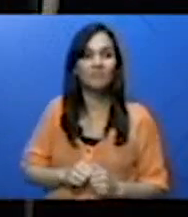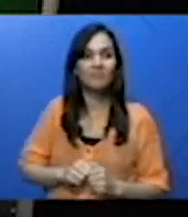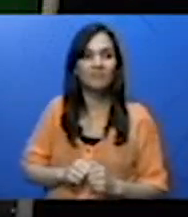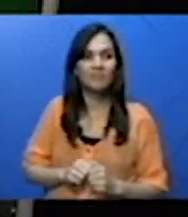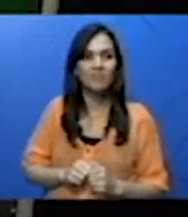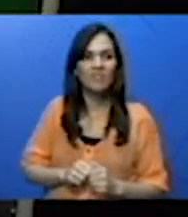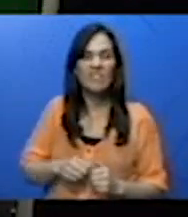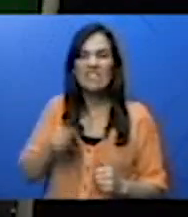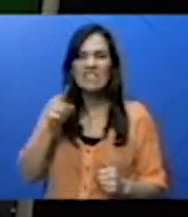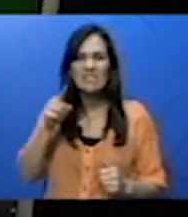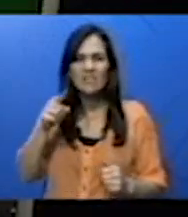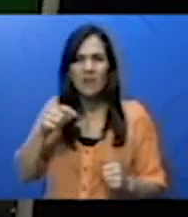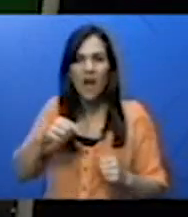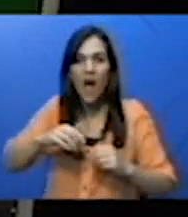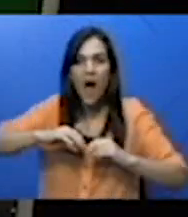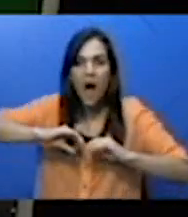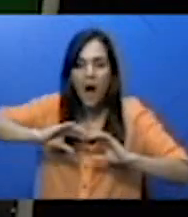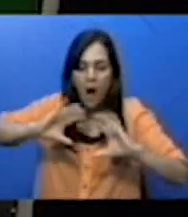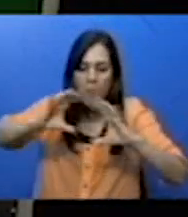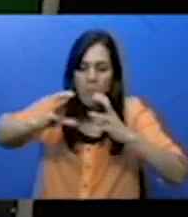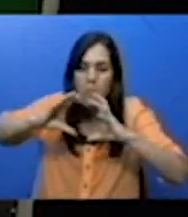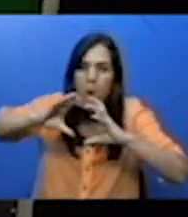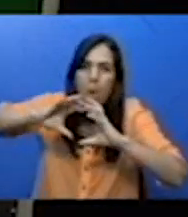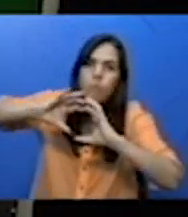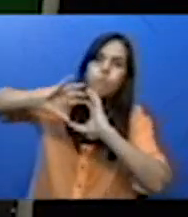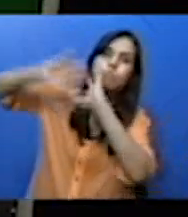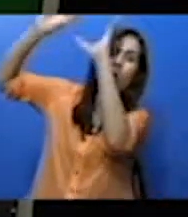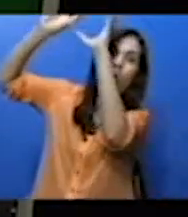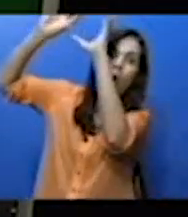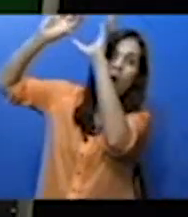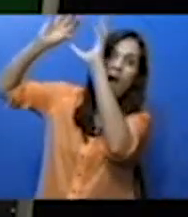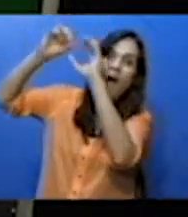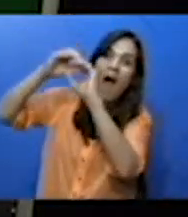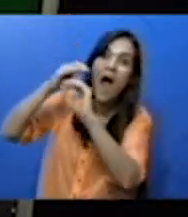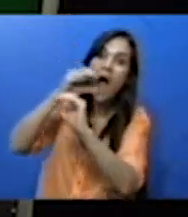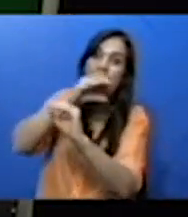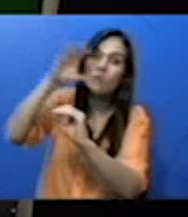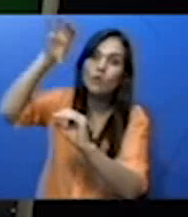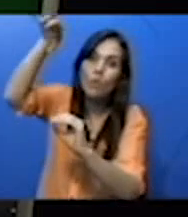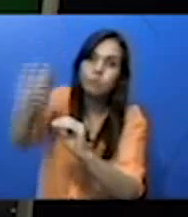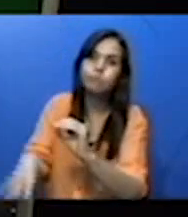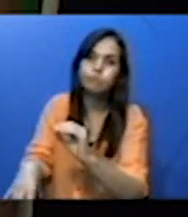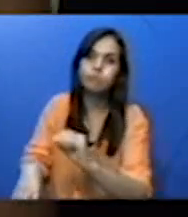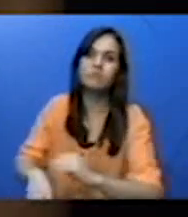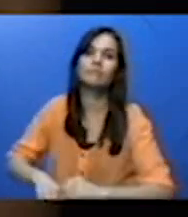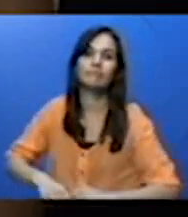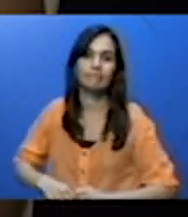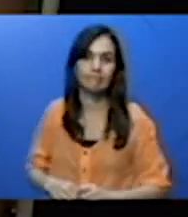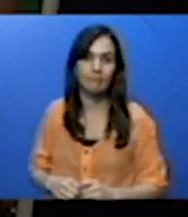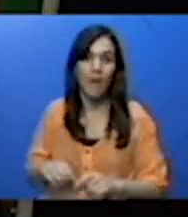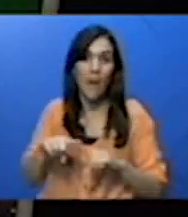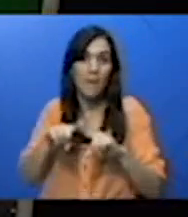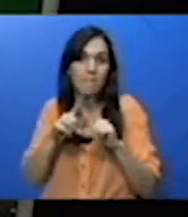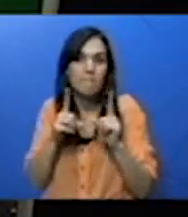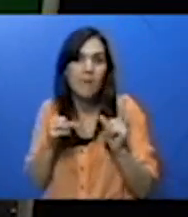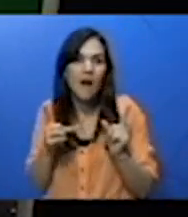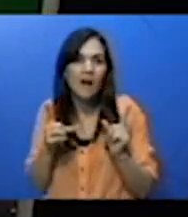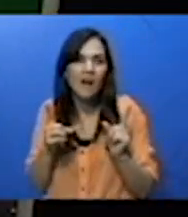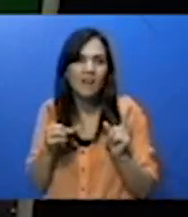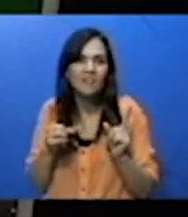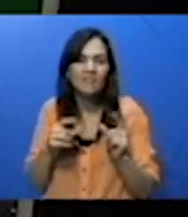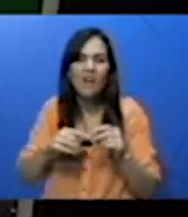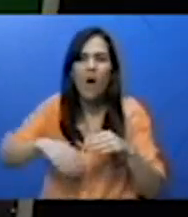Se joga para bem alto, para baixo ela se esgueira, mas vai dar um